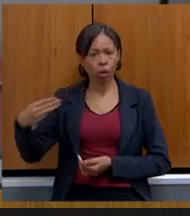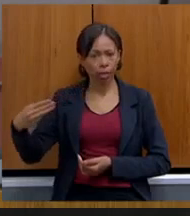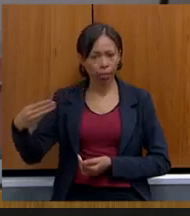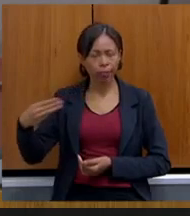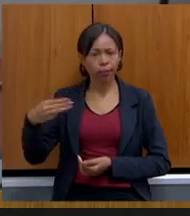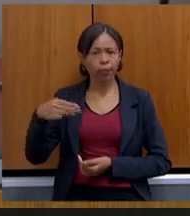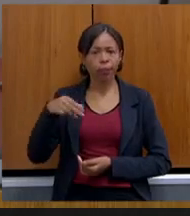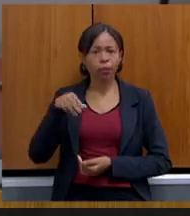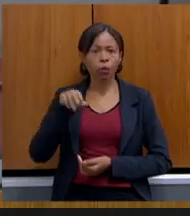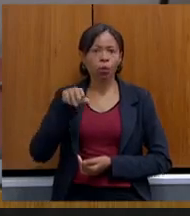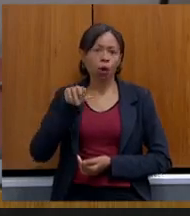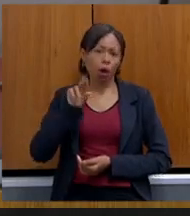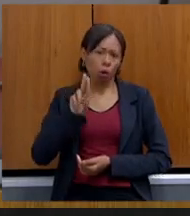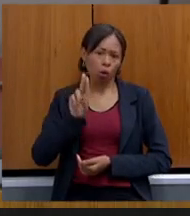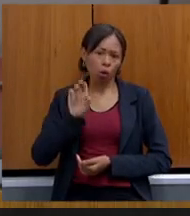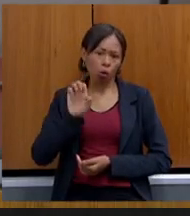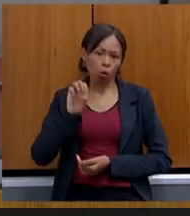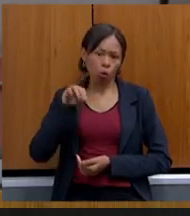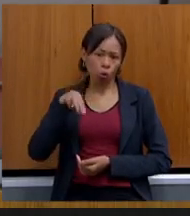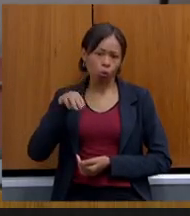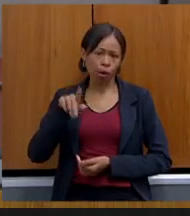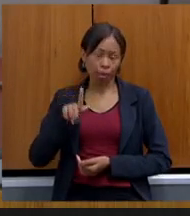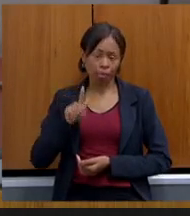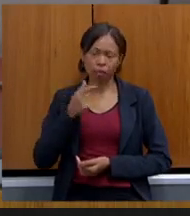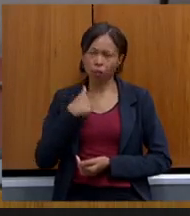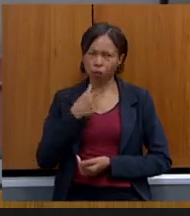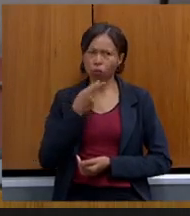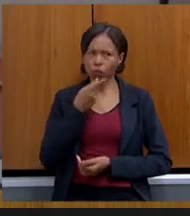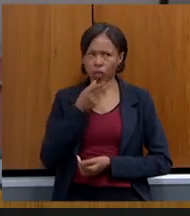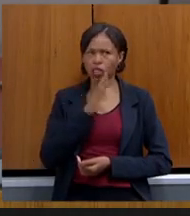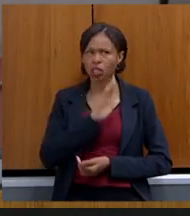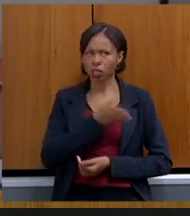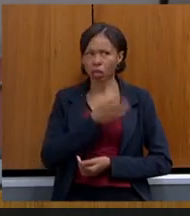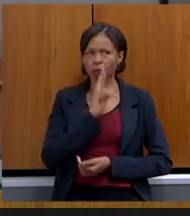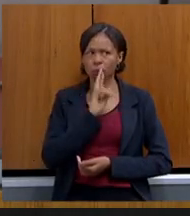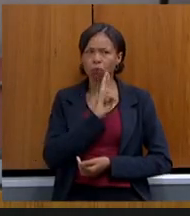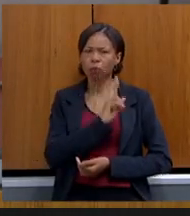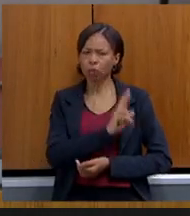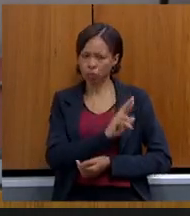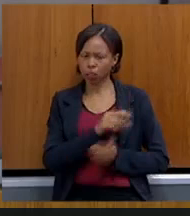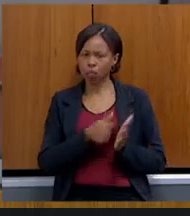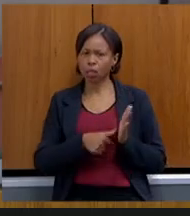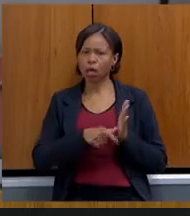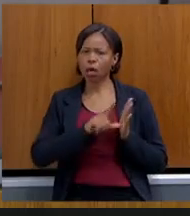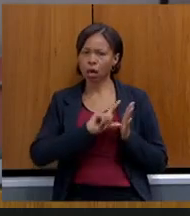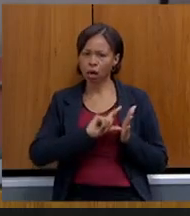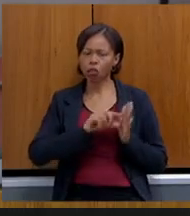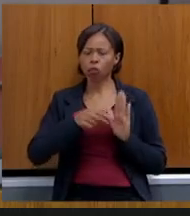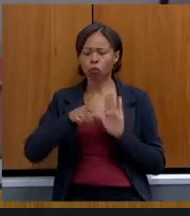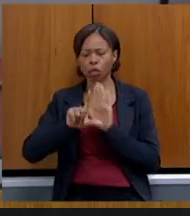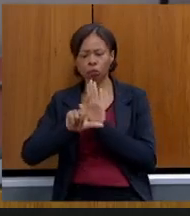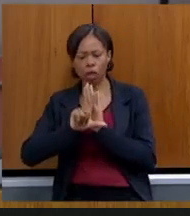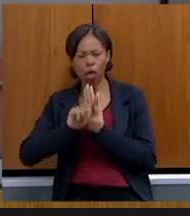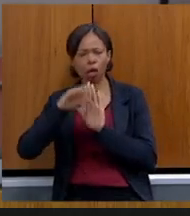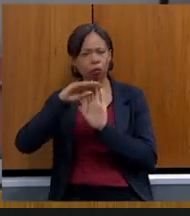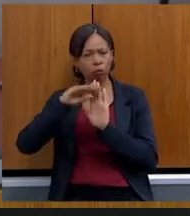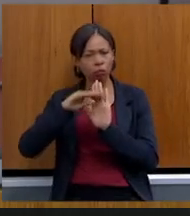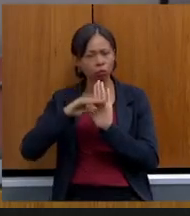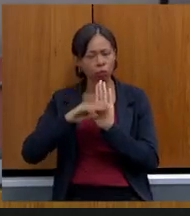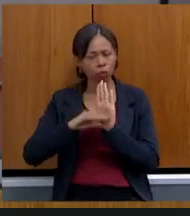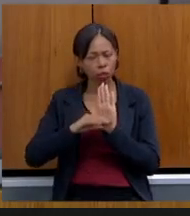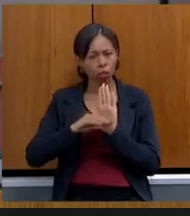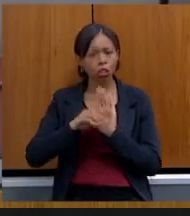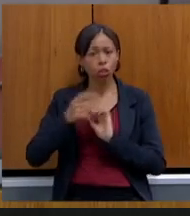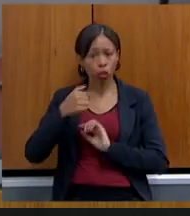folha eu também já fiz referência na resposta à deputada A Leninha né sobre as restrições legais e seguimos